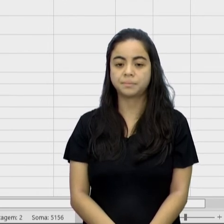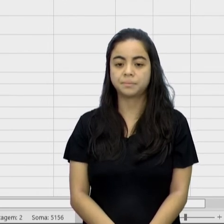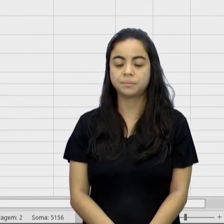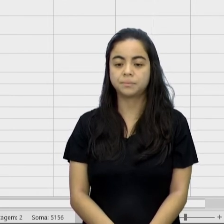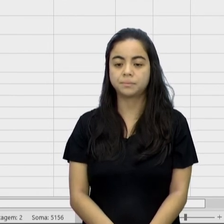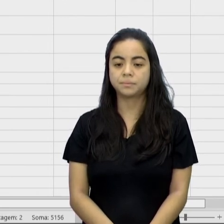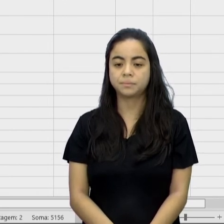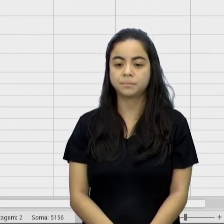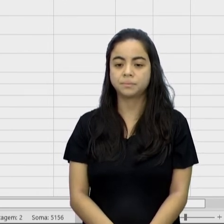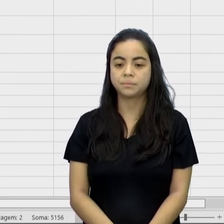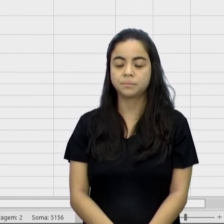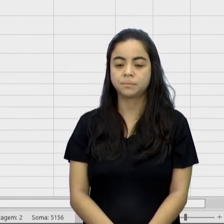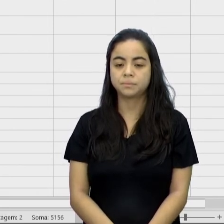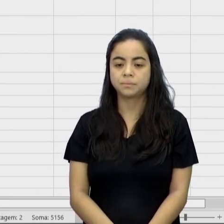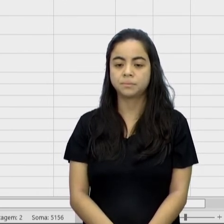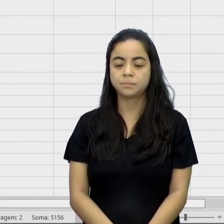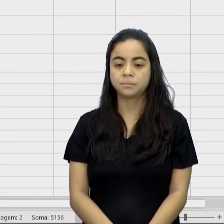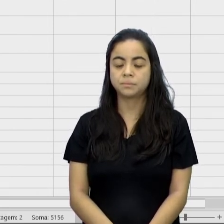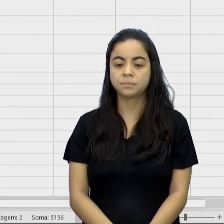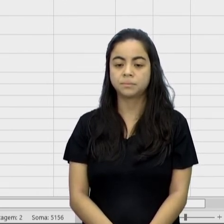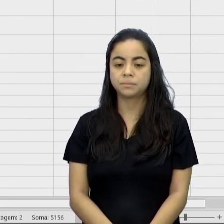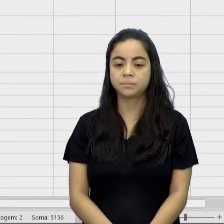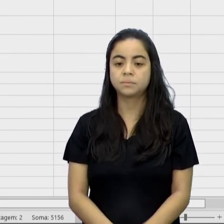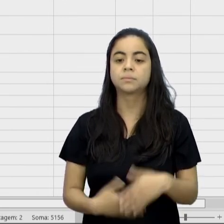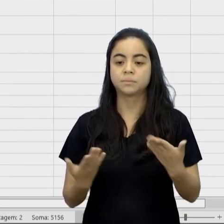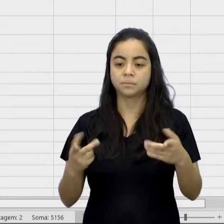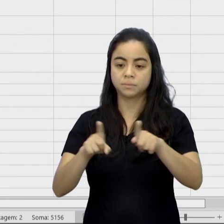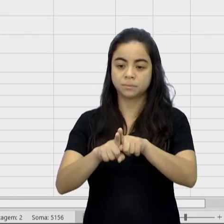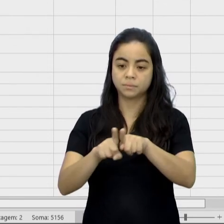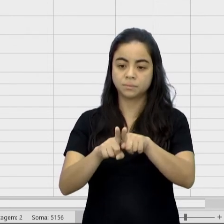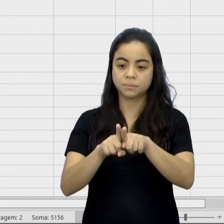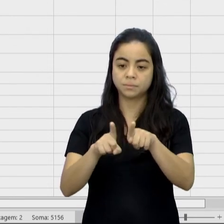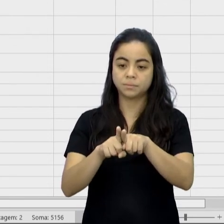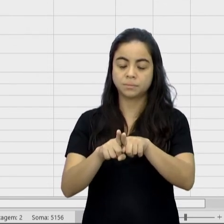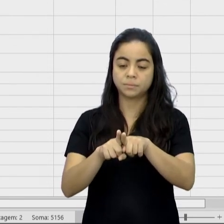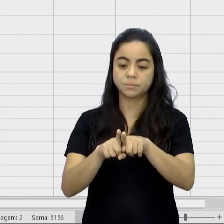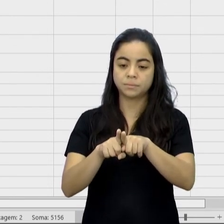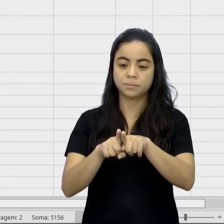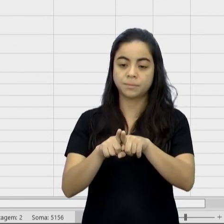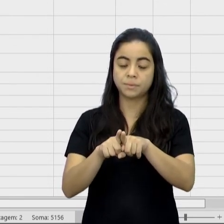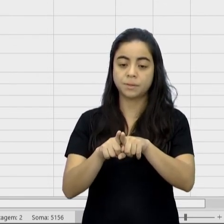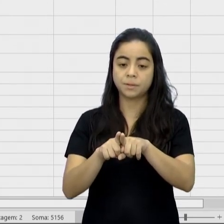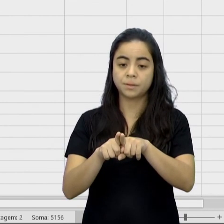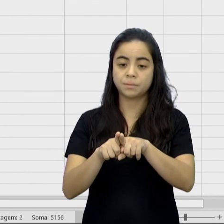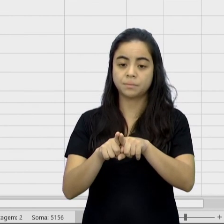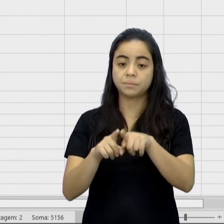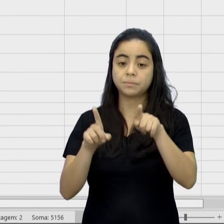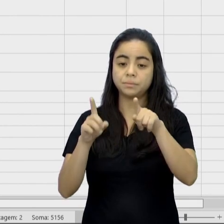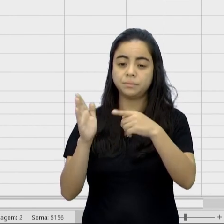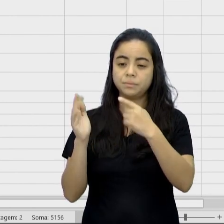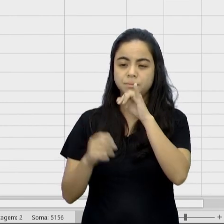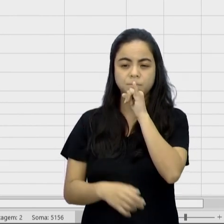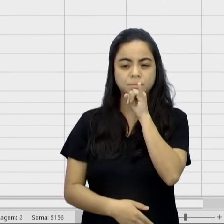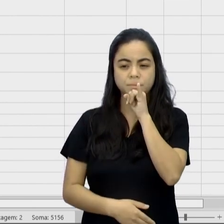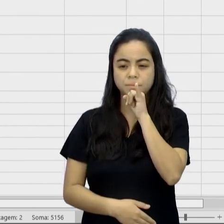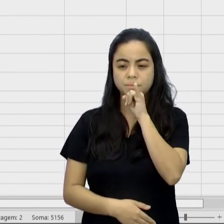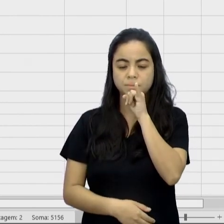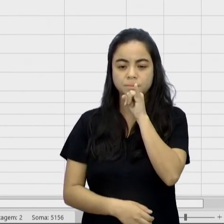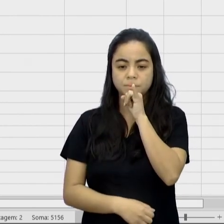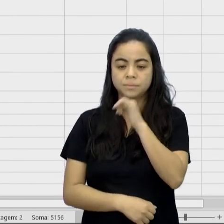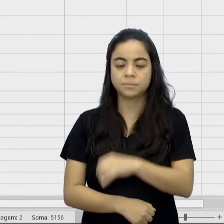aqui. E por conta disso, vamos falar que a gente deu uma... Um up na